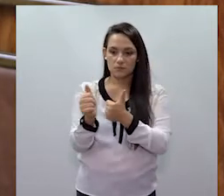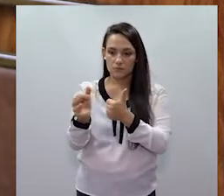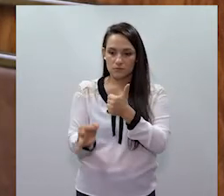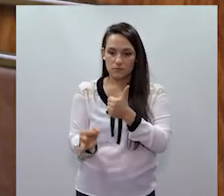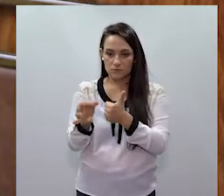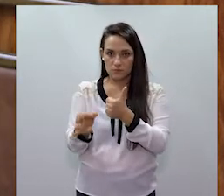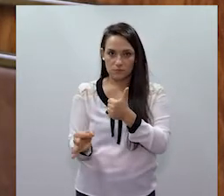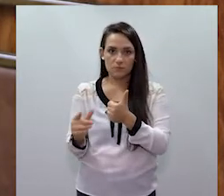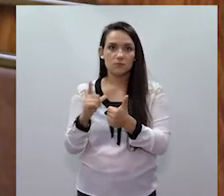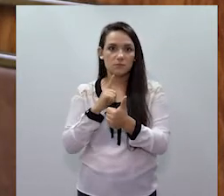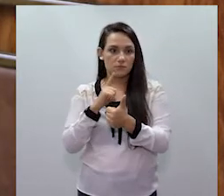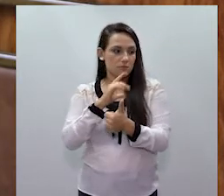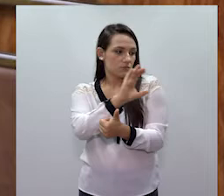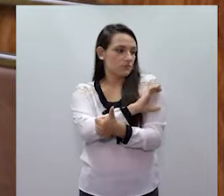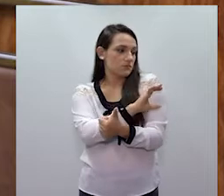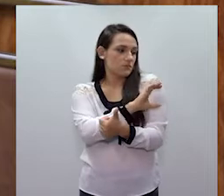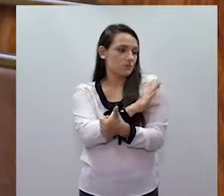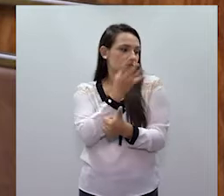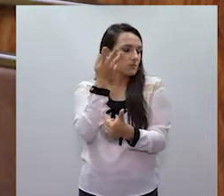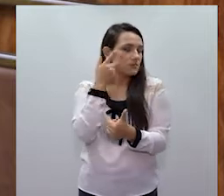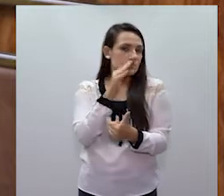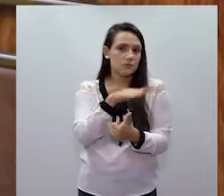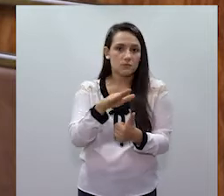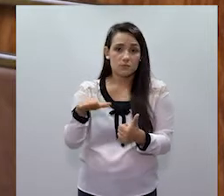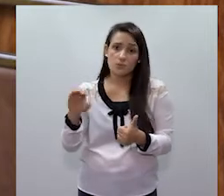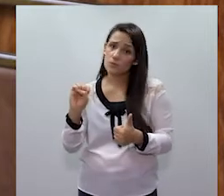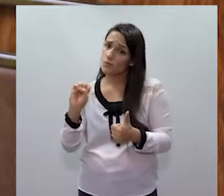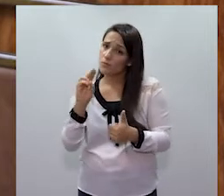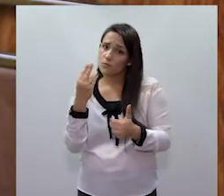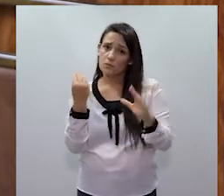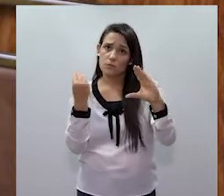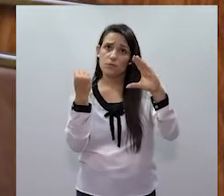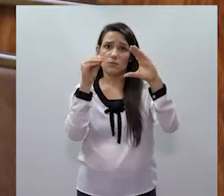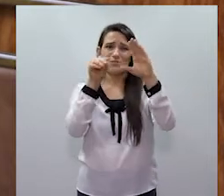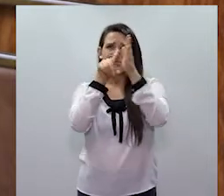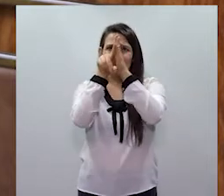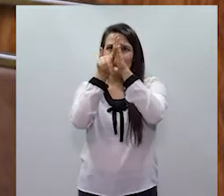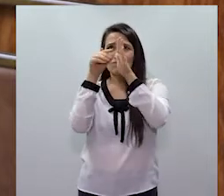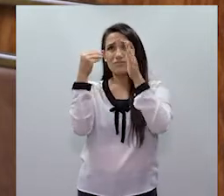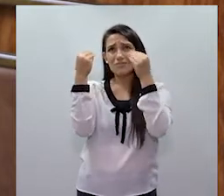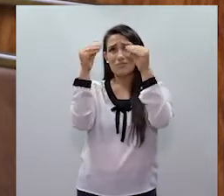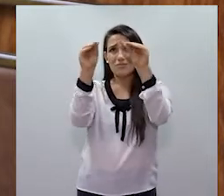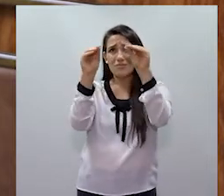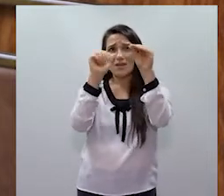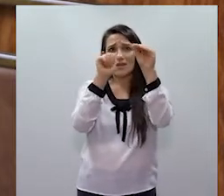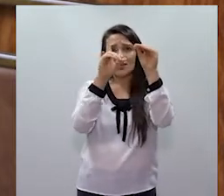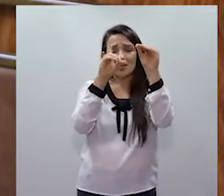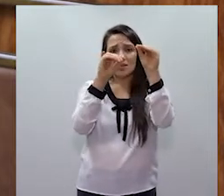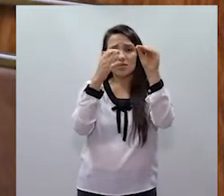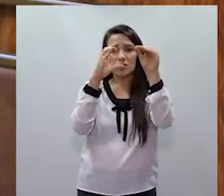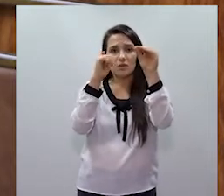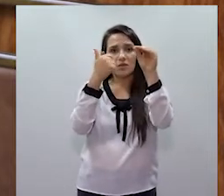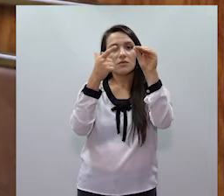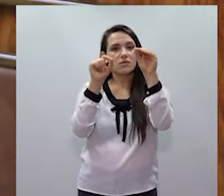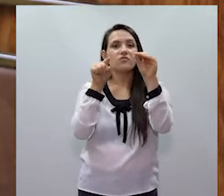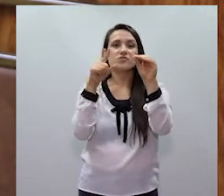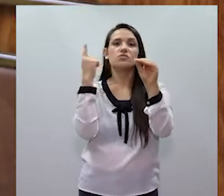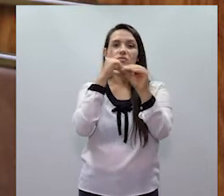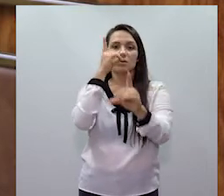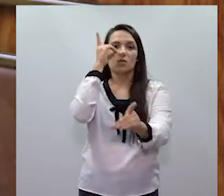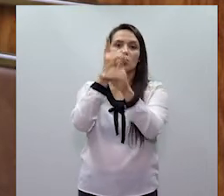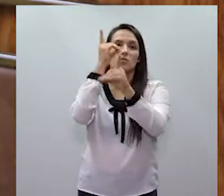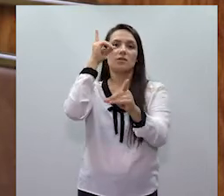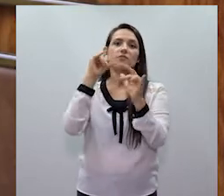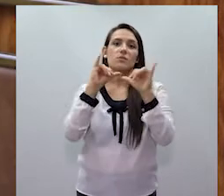área da Coordenadoria da Infância ou apenas pesquisando pela palavra adoção, vai ter ali um monte de informações bastante